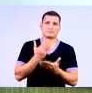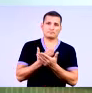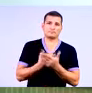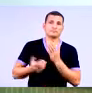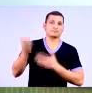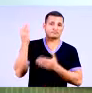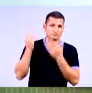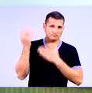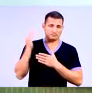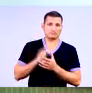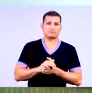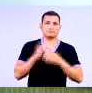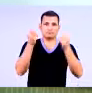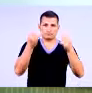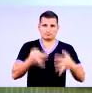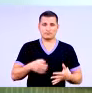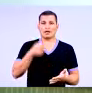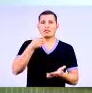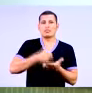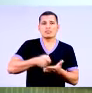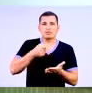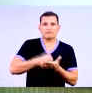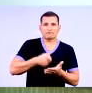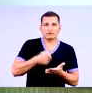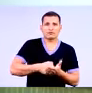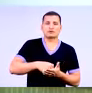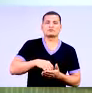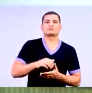ética do dever de Kant. E alguém perguntou